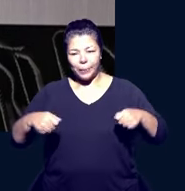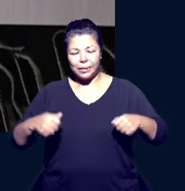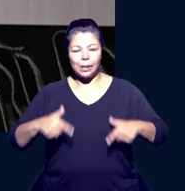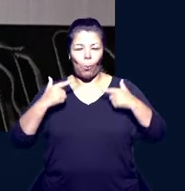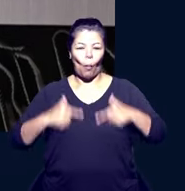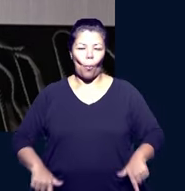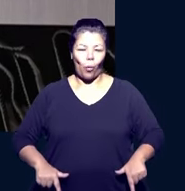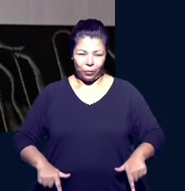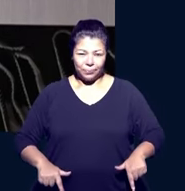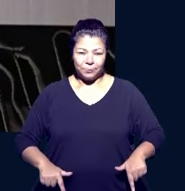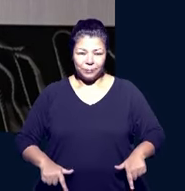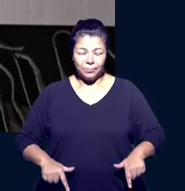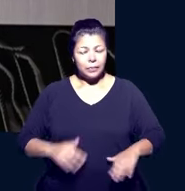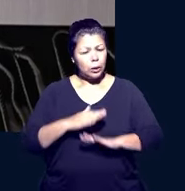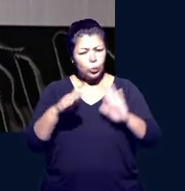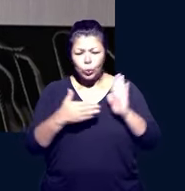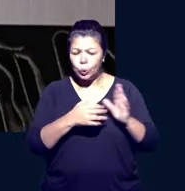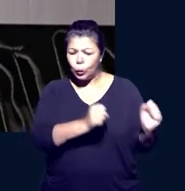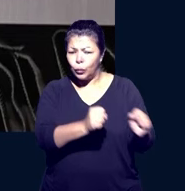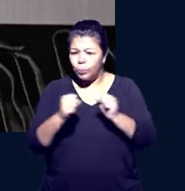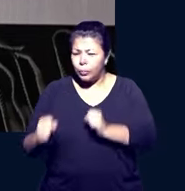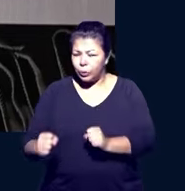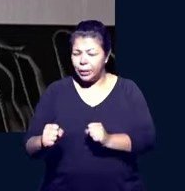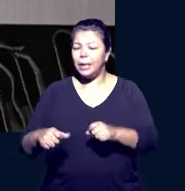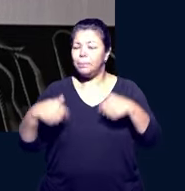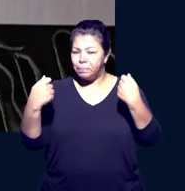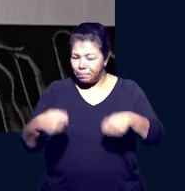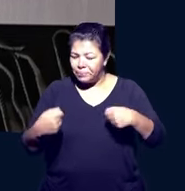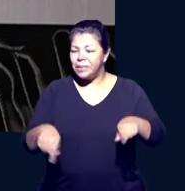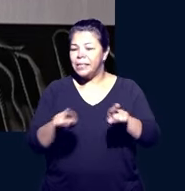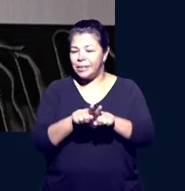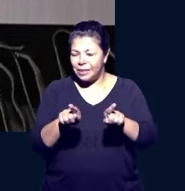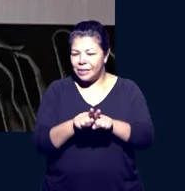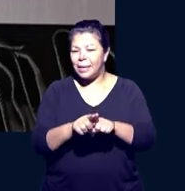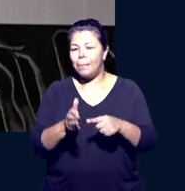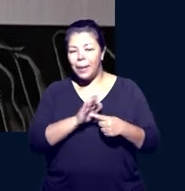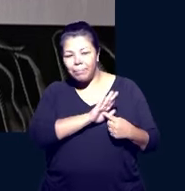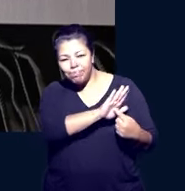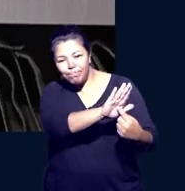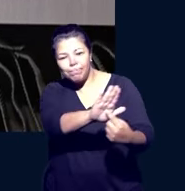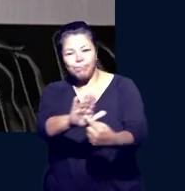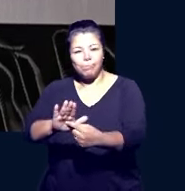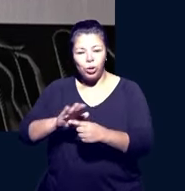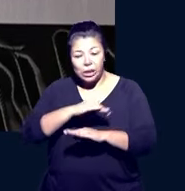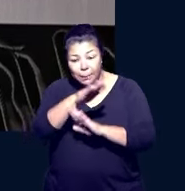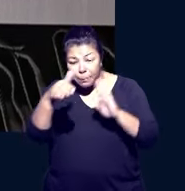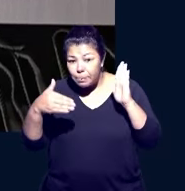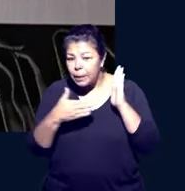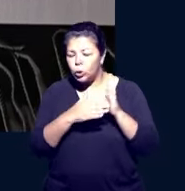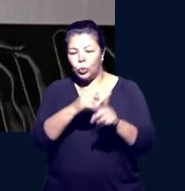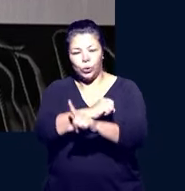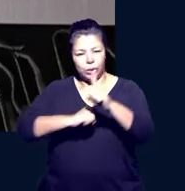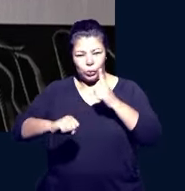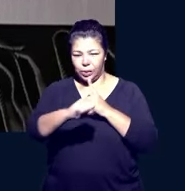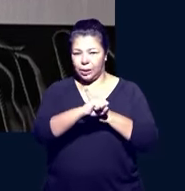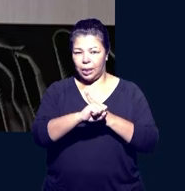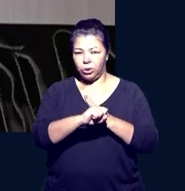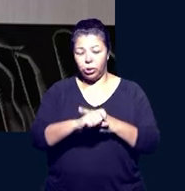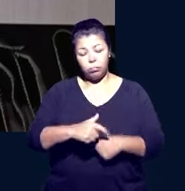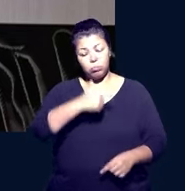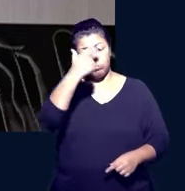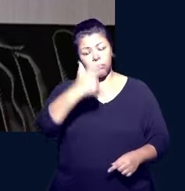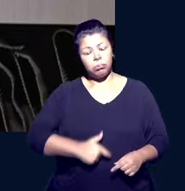representativo e portanto todo poder Deve satisfações à sociedade e um dos eixos da minha gestão é